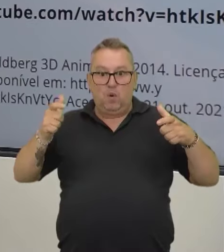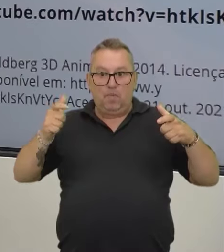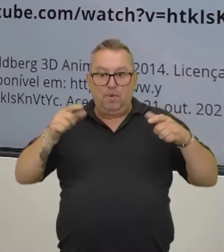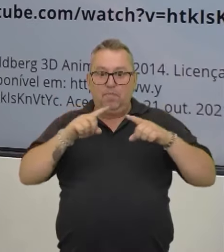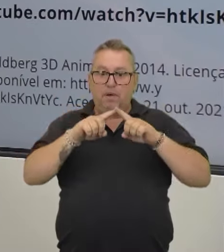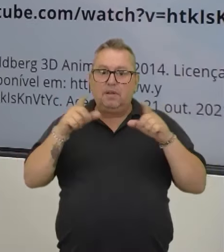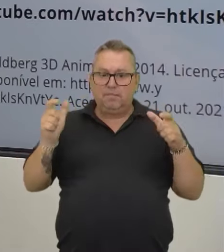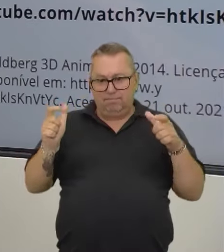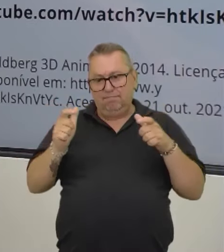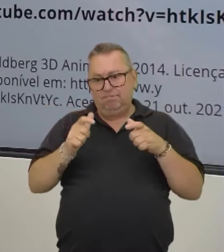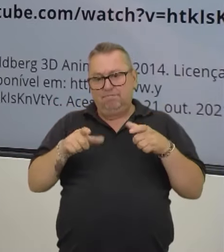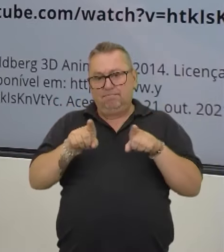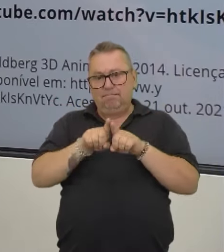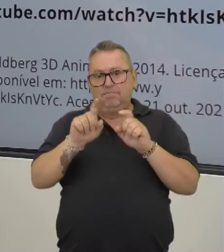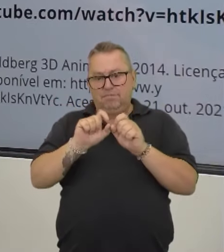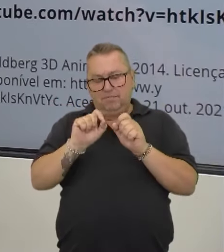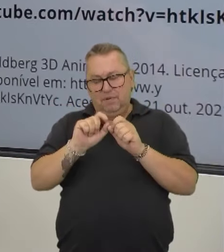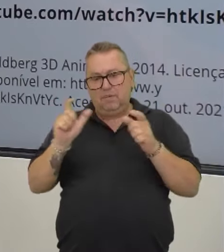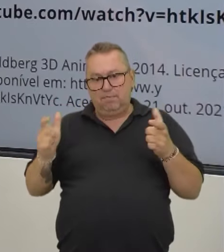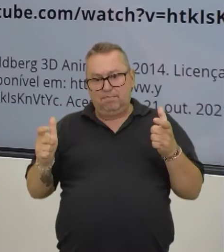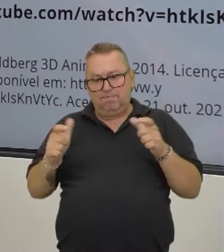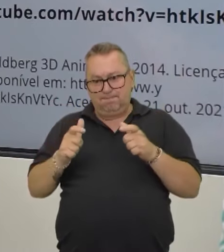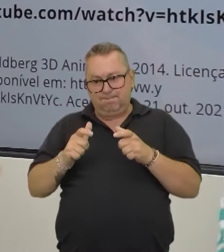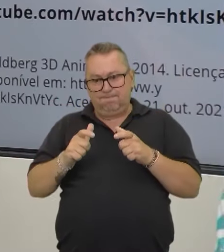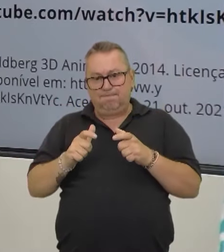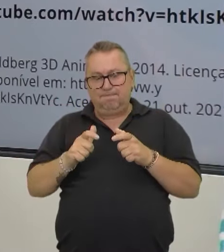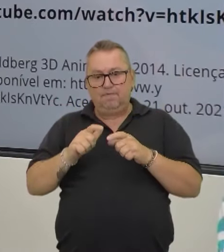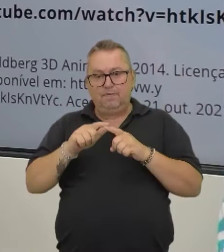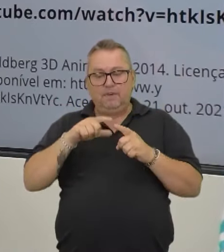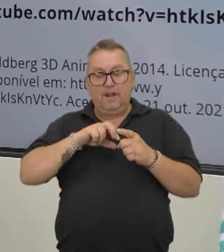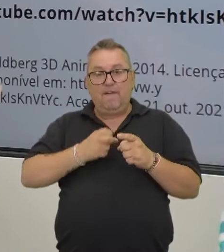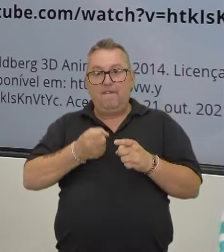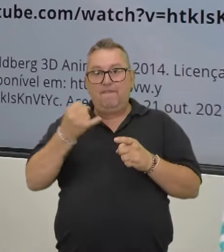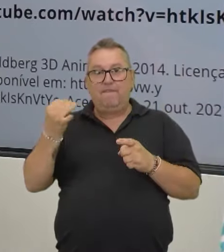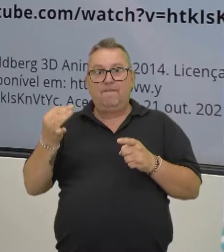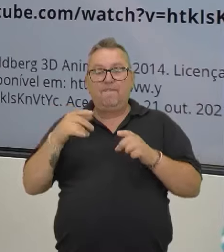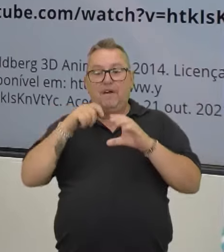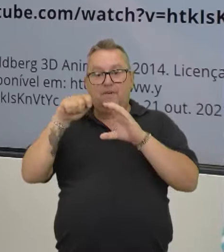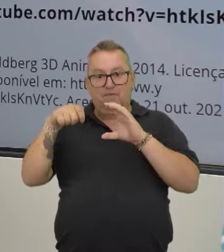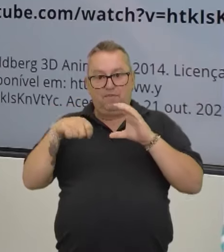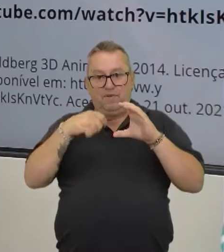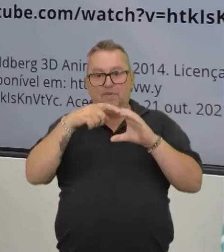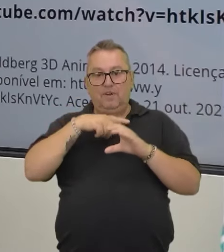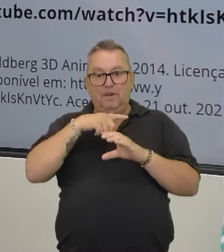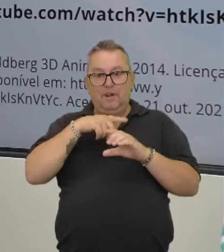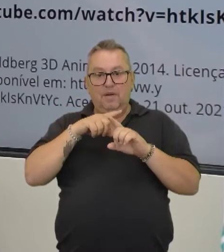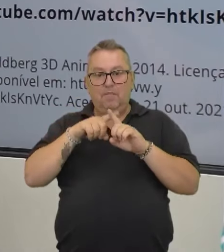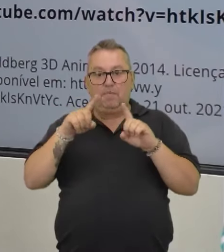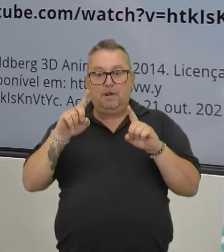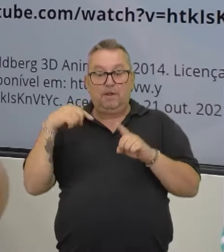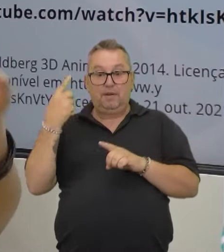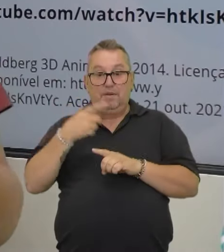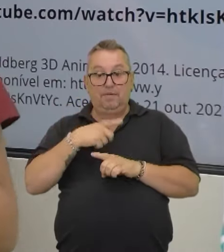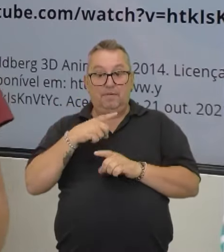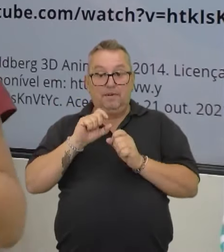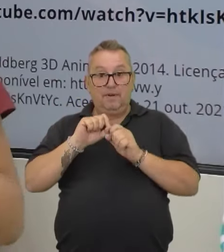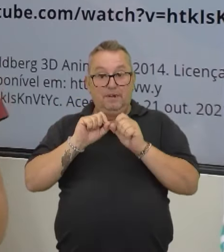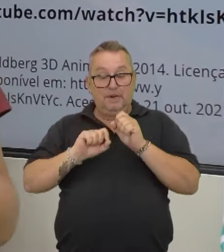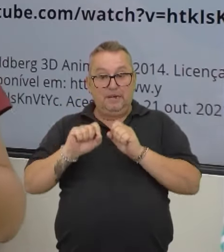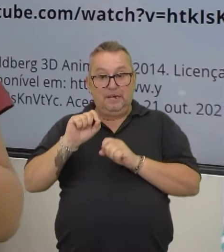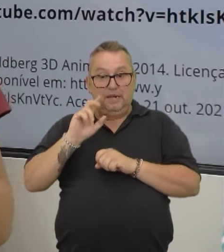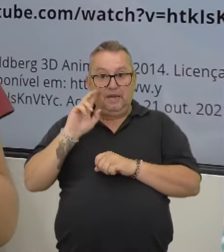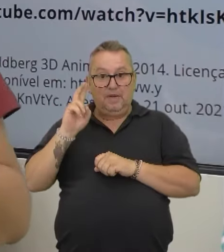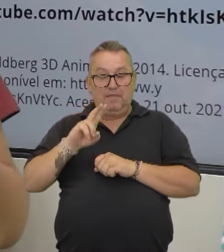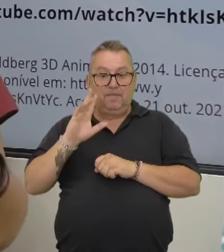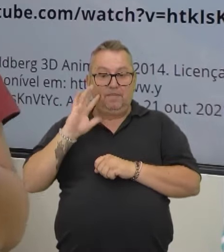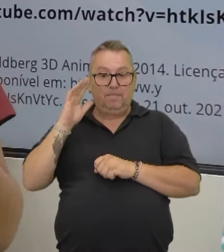existem menores, né? Você pode fazer em menores proporções. Tem vários vídeos aí, né, no YouTube que tem. Só que a gente aqui, a gente fica limitado pela questão